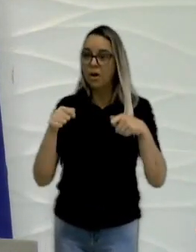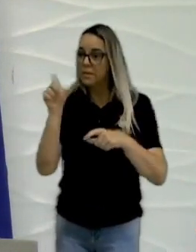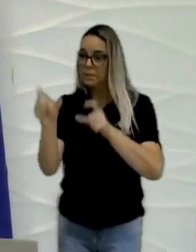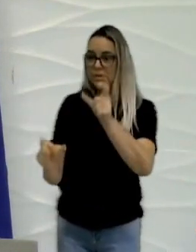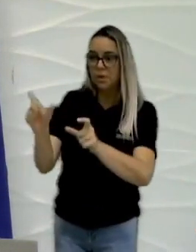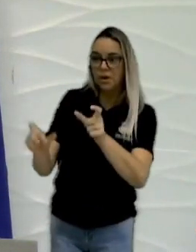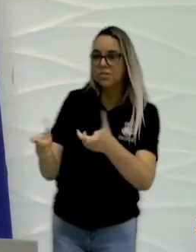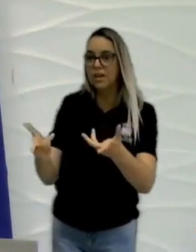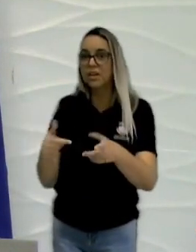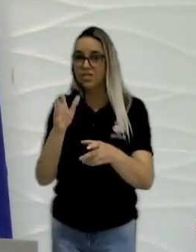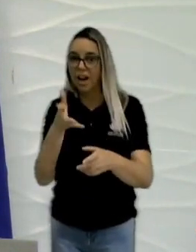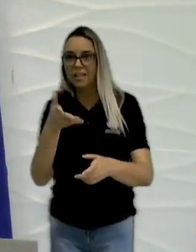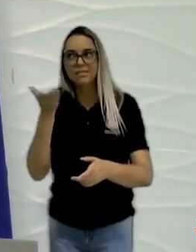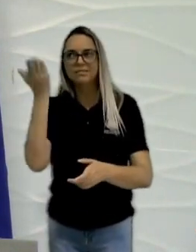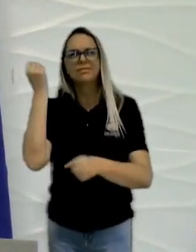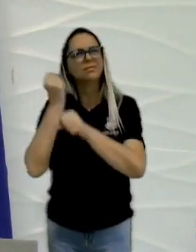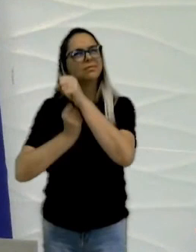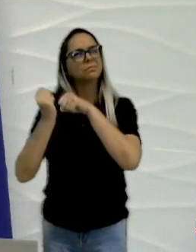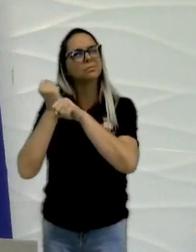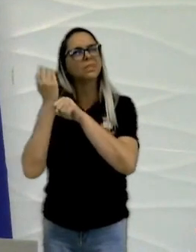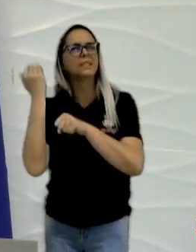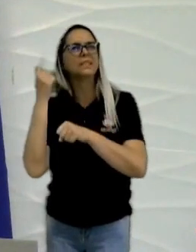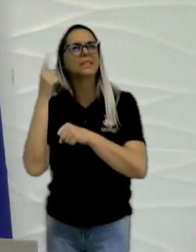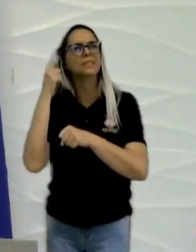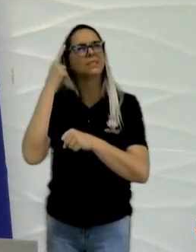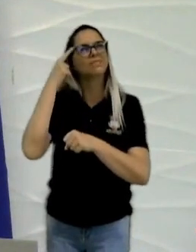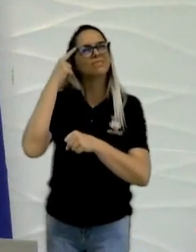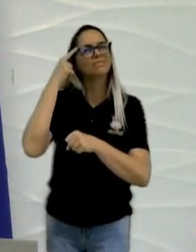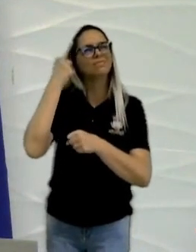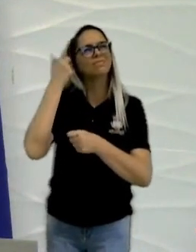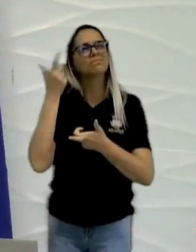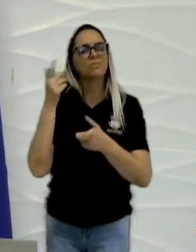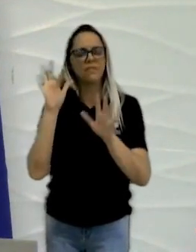se inscreveram lá no passado, lá, se não me engano, no final de